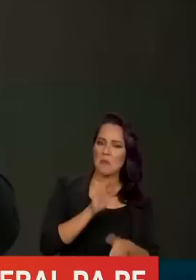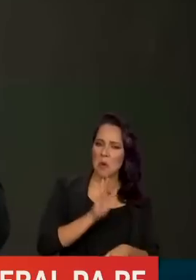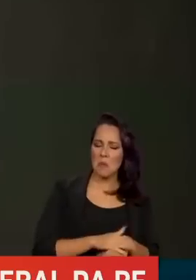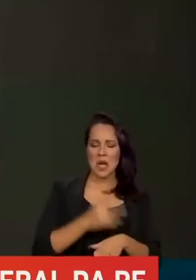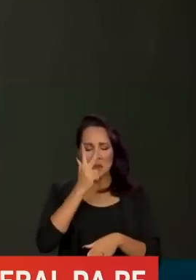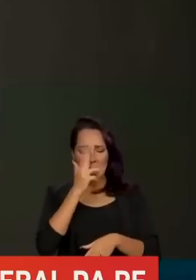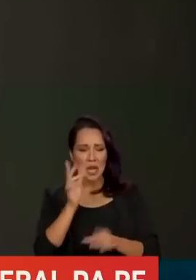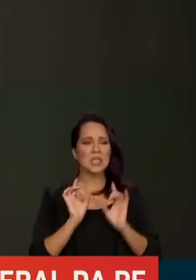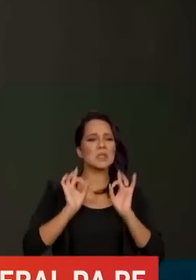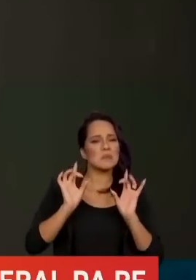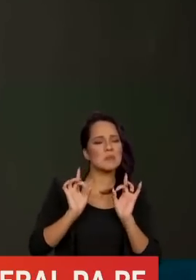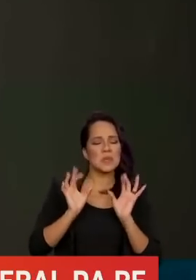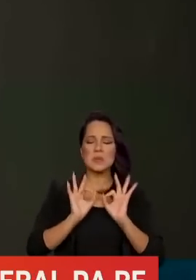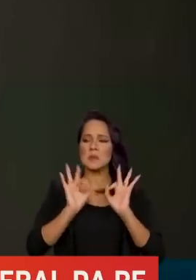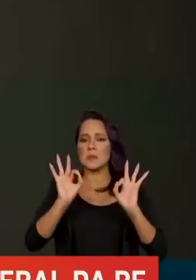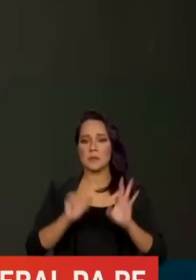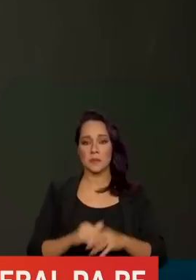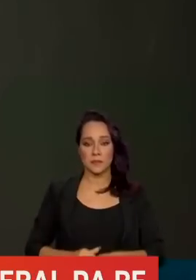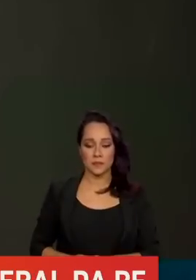eventualmente eles sejam